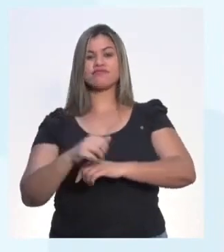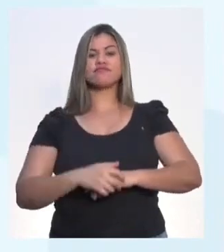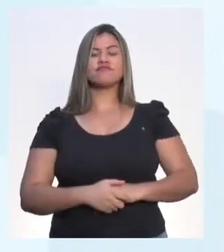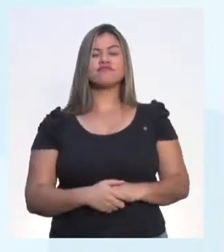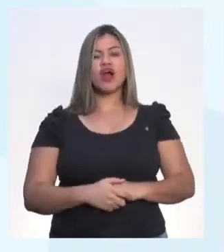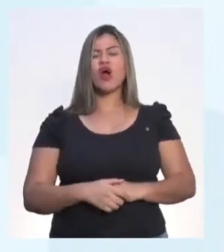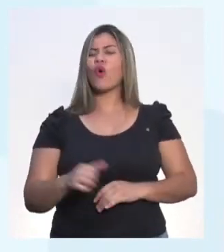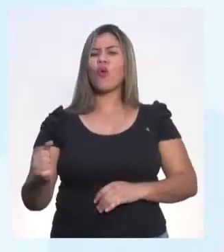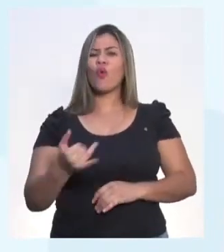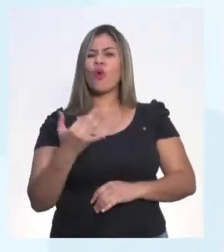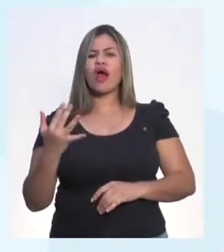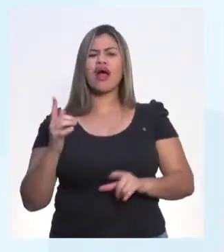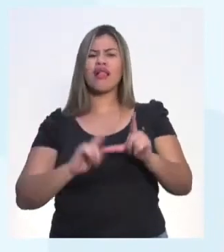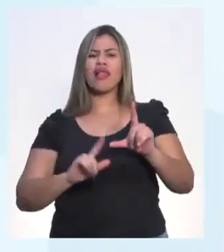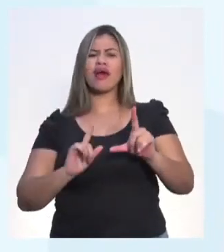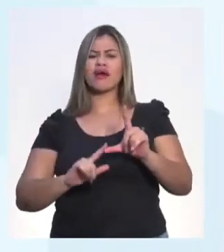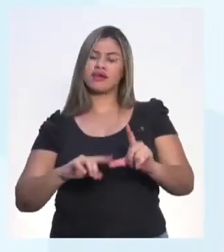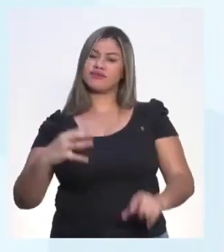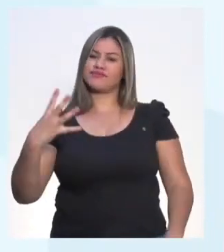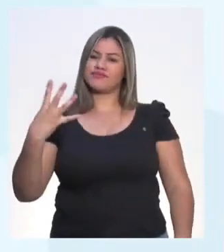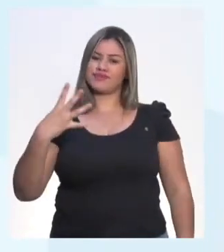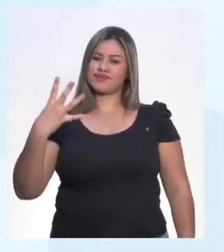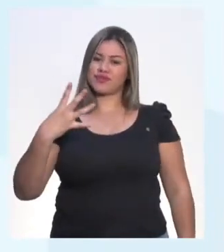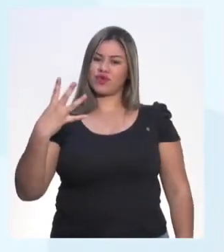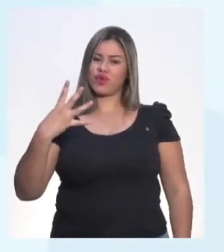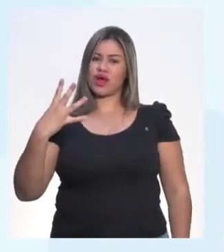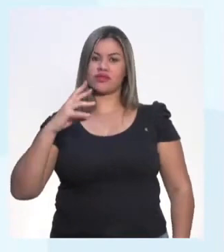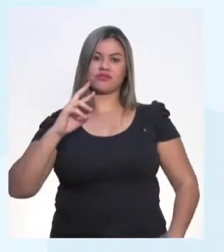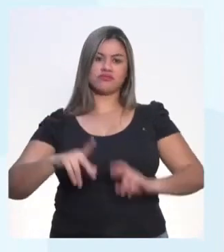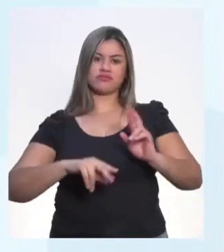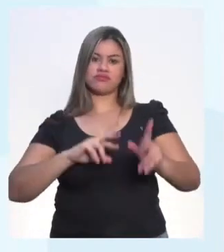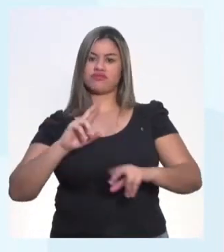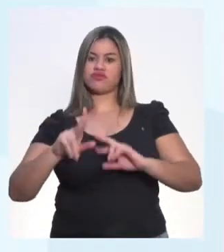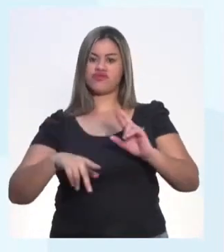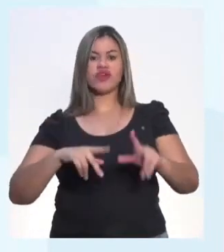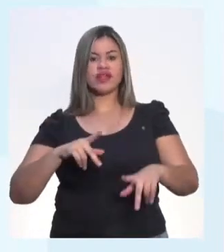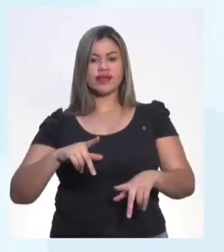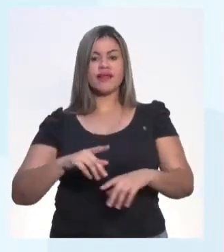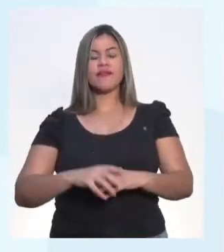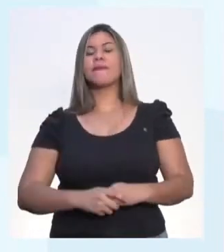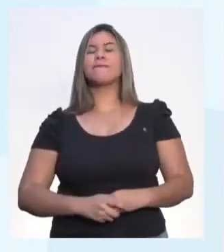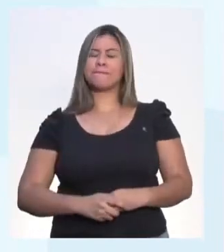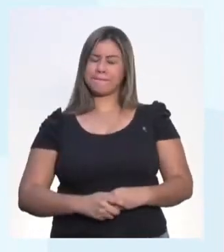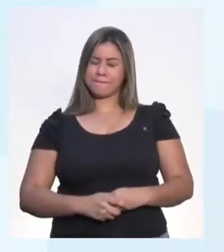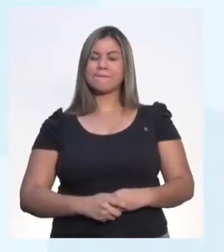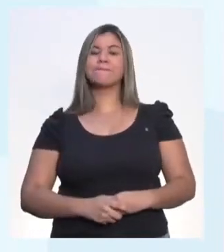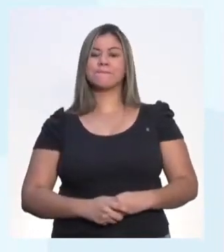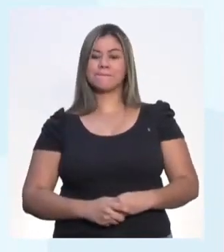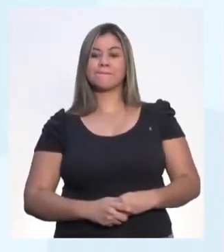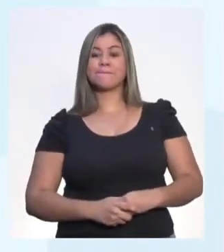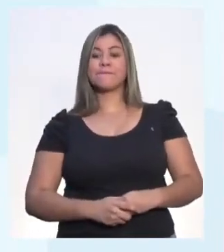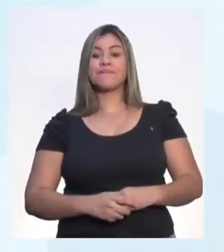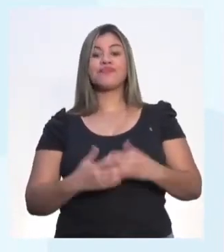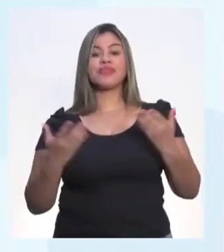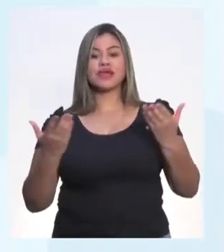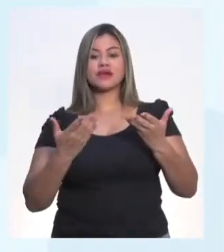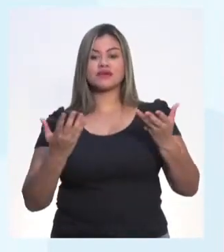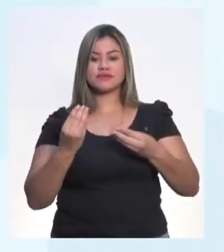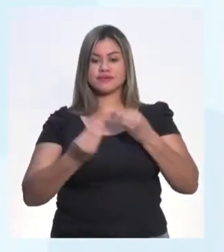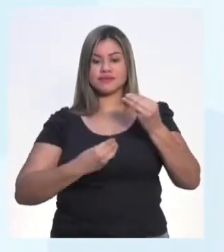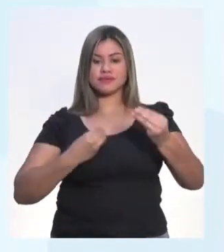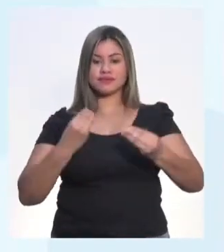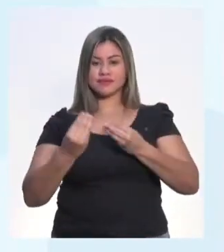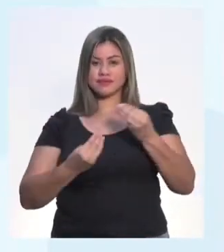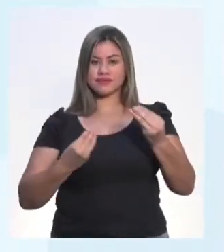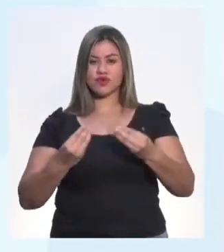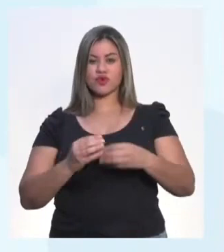palavra hora tem 4 letras diferentes, né, pessoal? Muito bem. Mas agora,